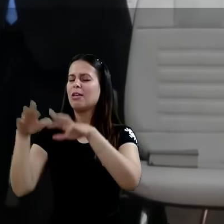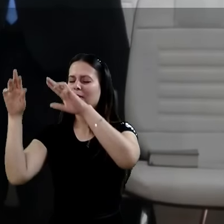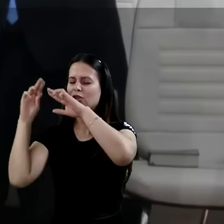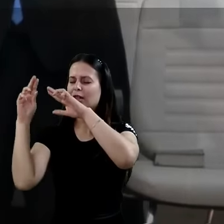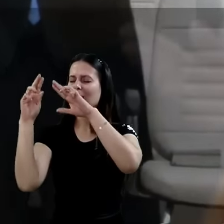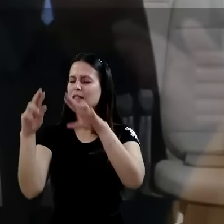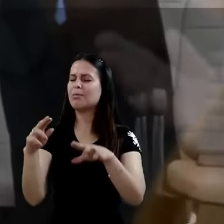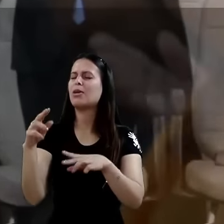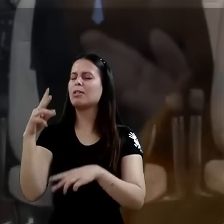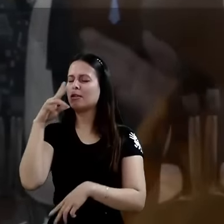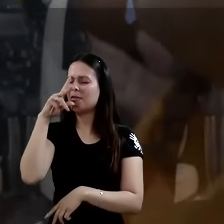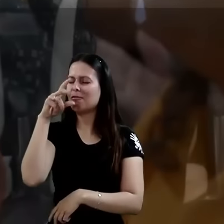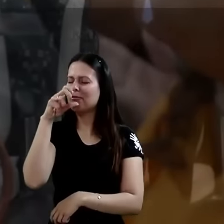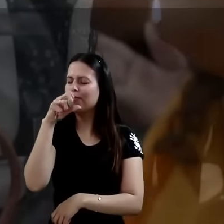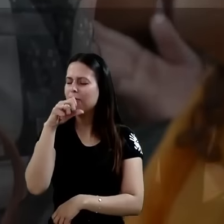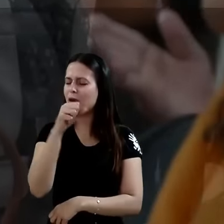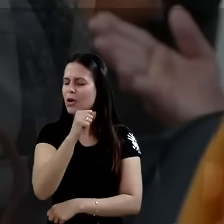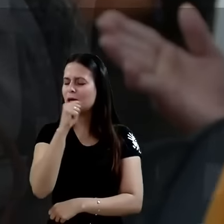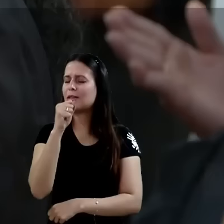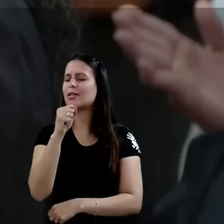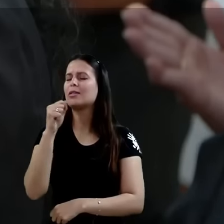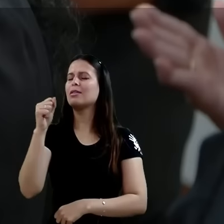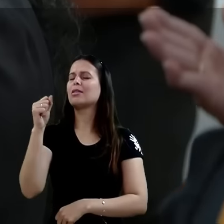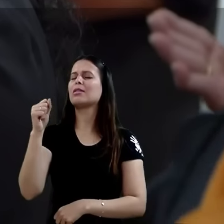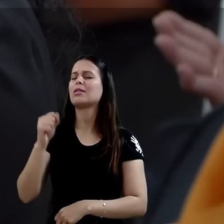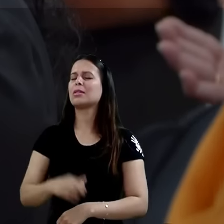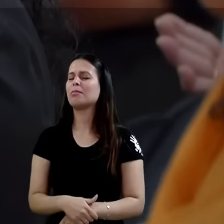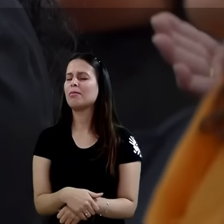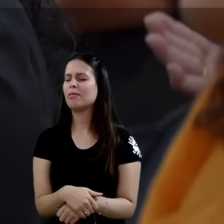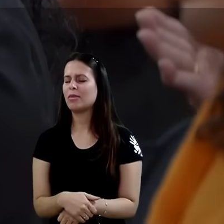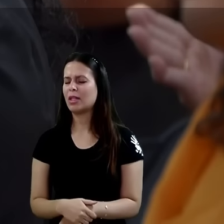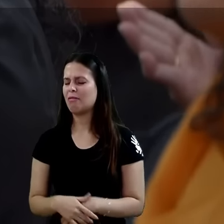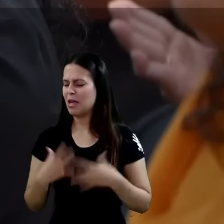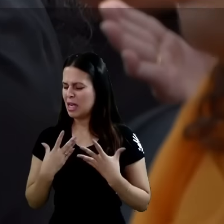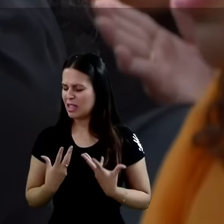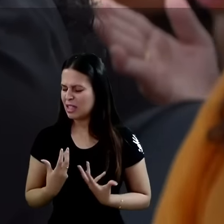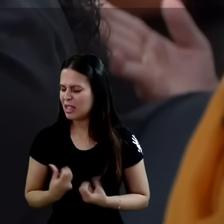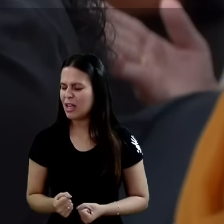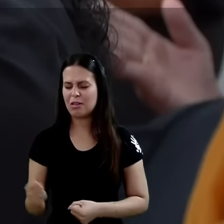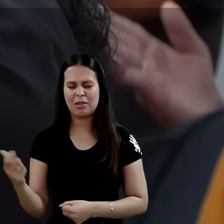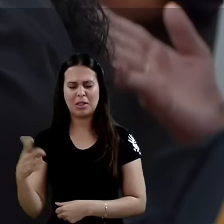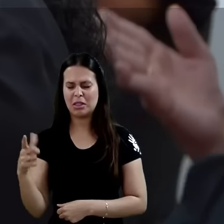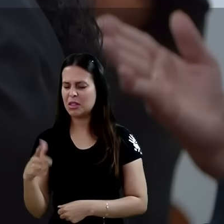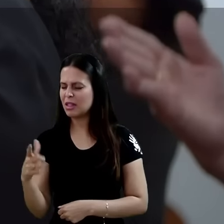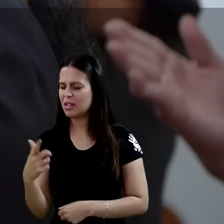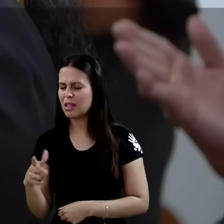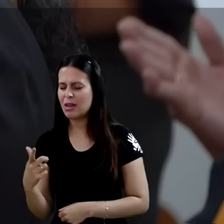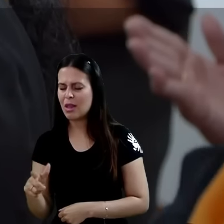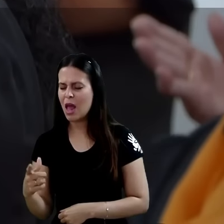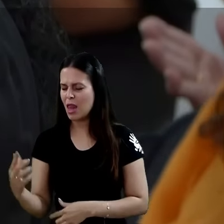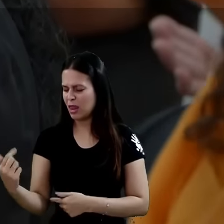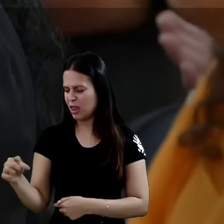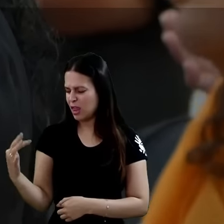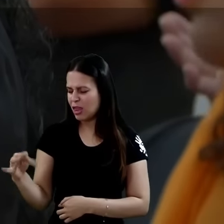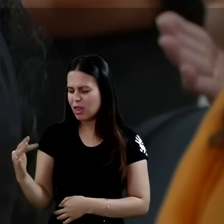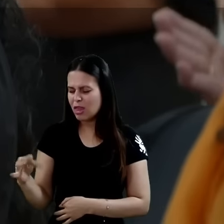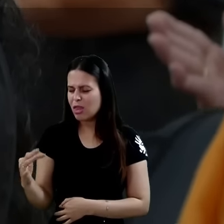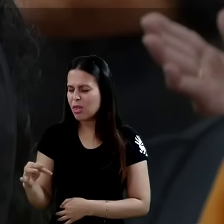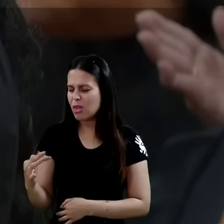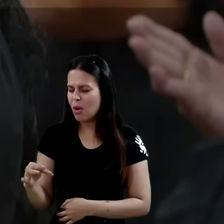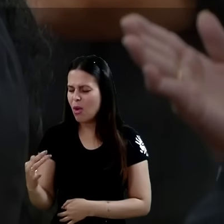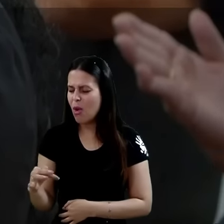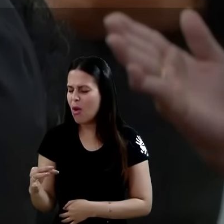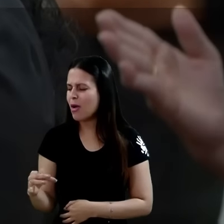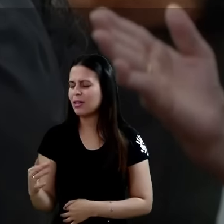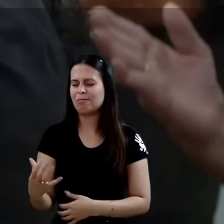dando força vai dando força Senhor teu pé não vai cansar minha mã teu joelho não vai cansar minha irmã os teus lombos